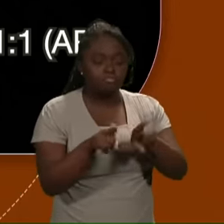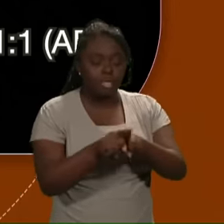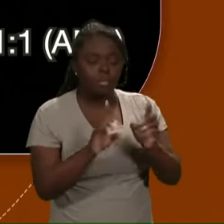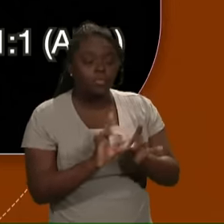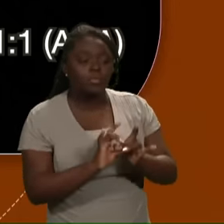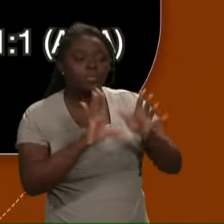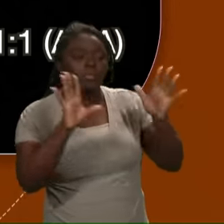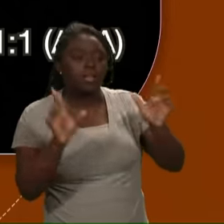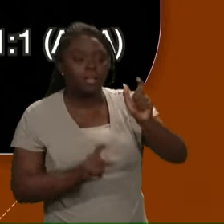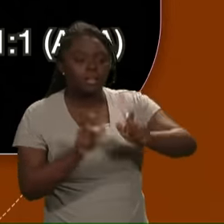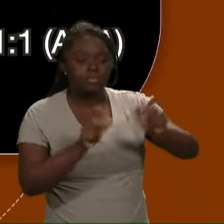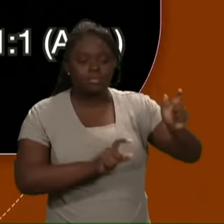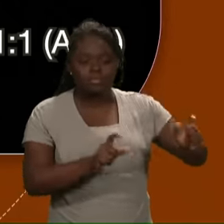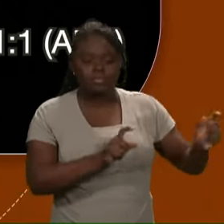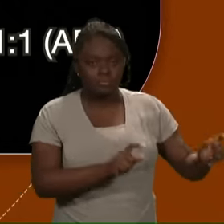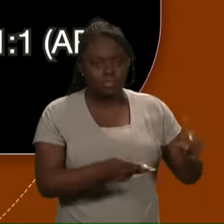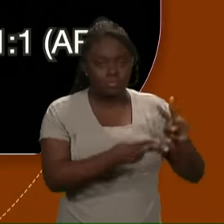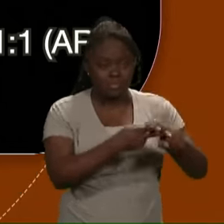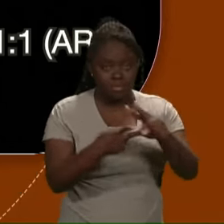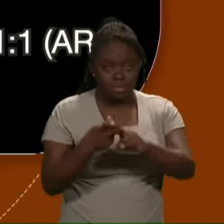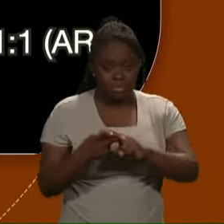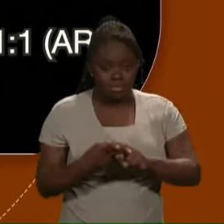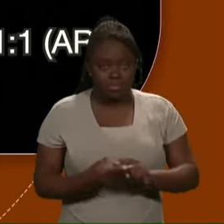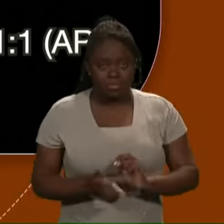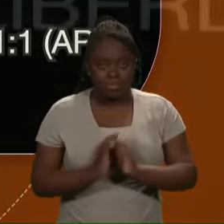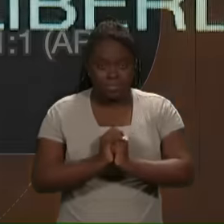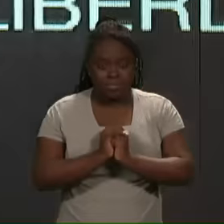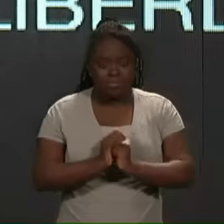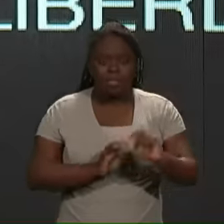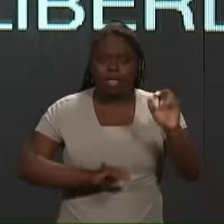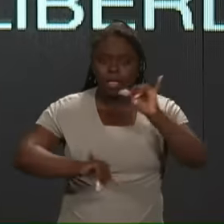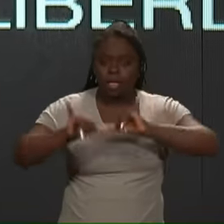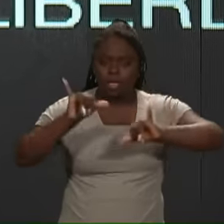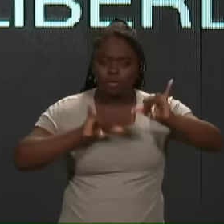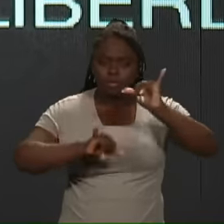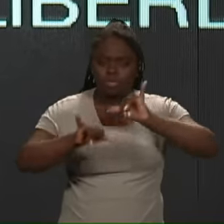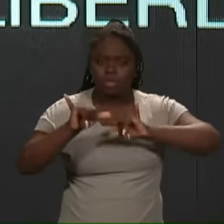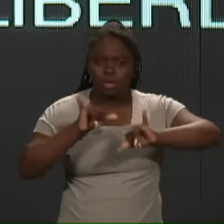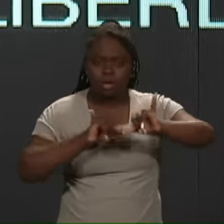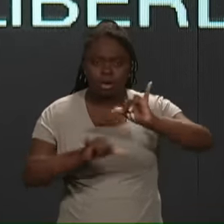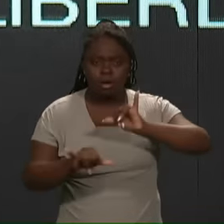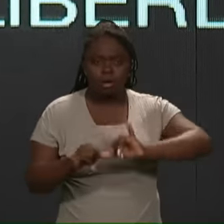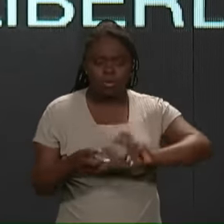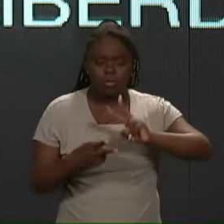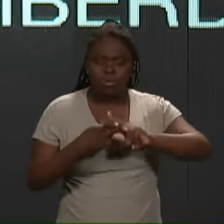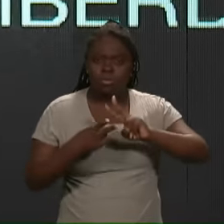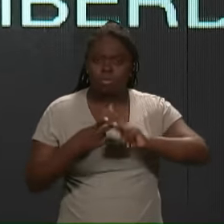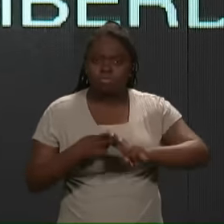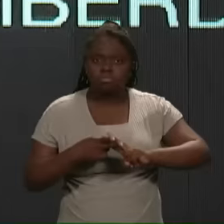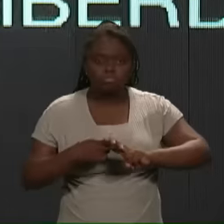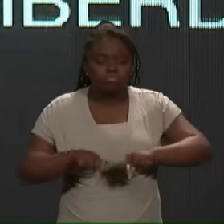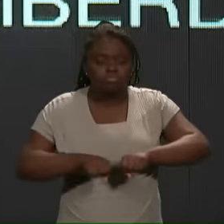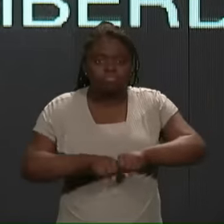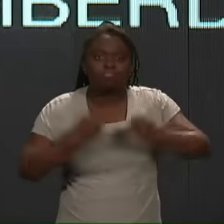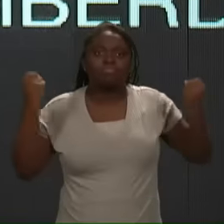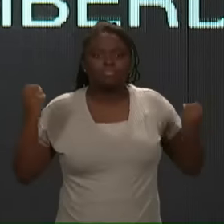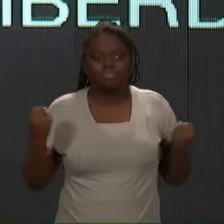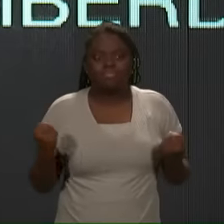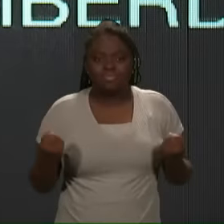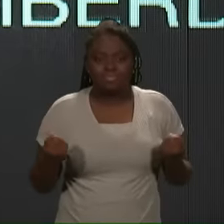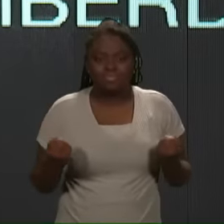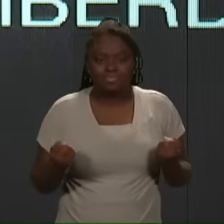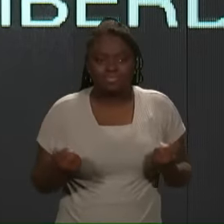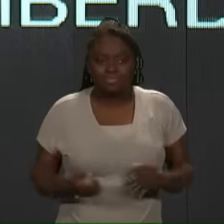os algemados. A unção quebra o jugo. A unção quebra o